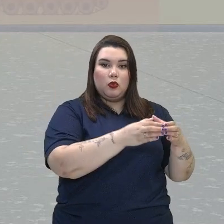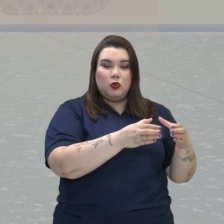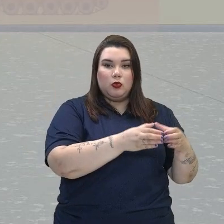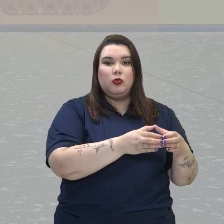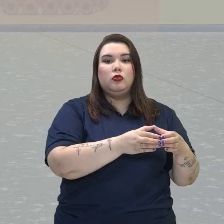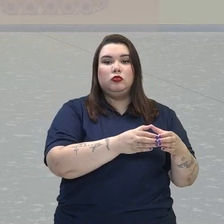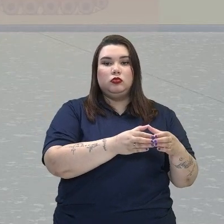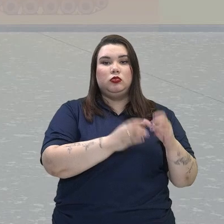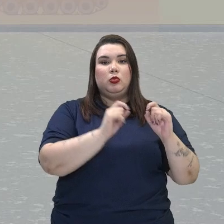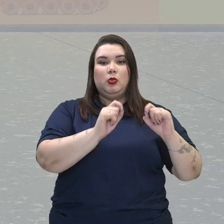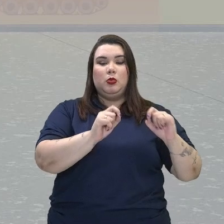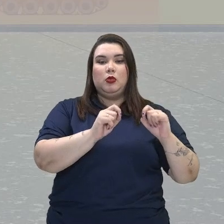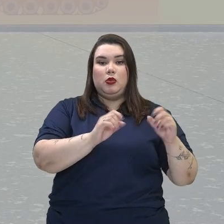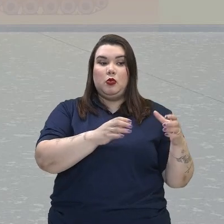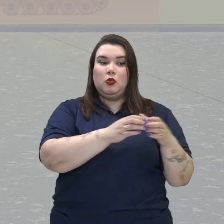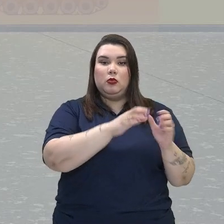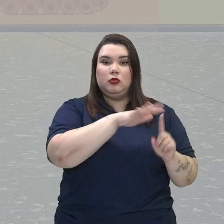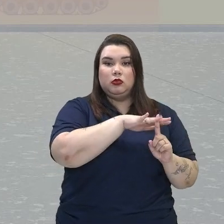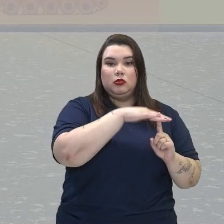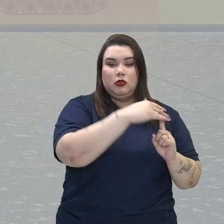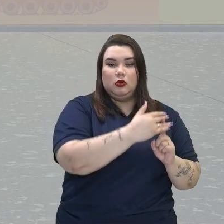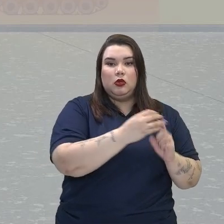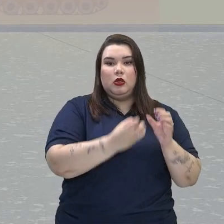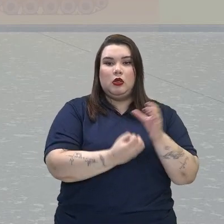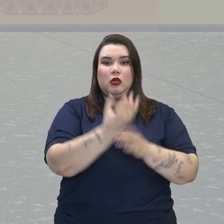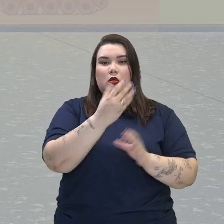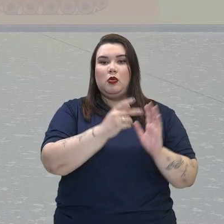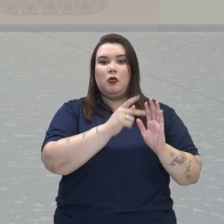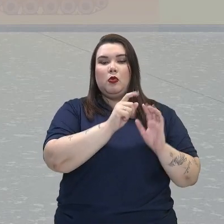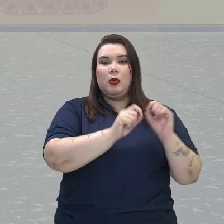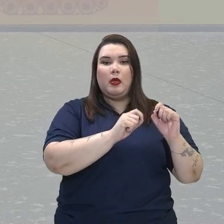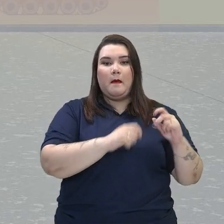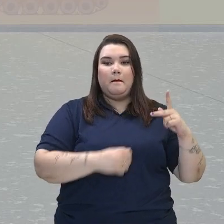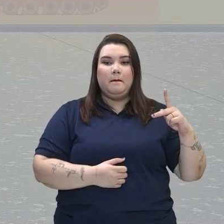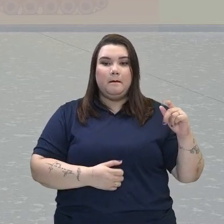Pacto de Varsóvia. Ele foi criado no ano de